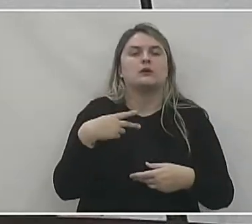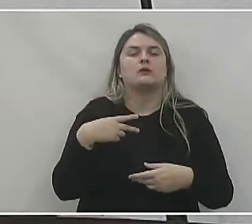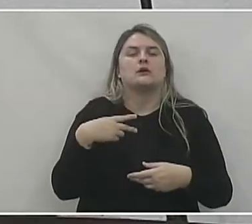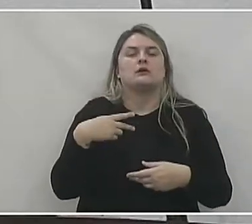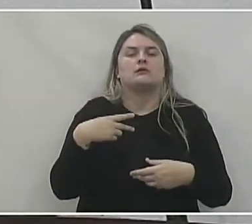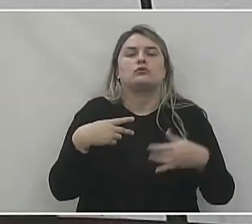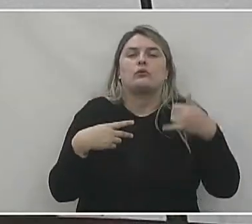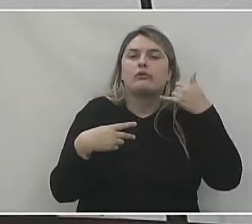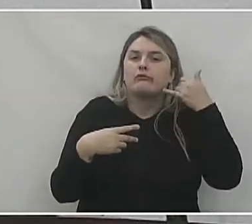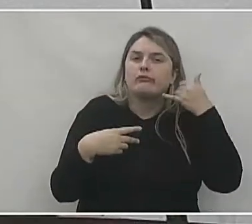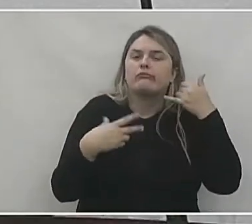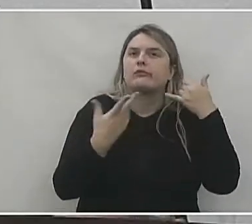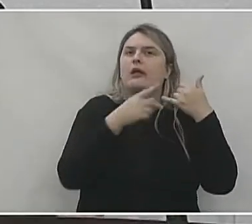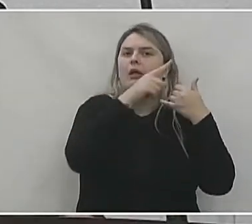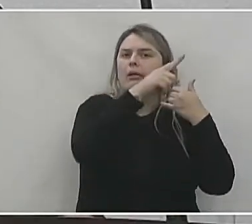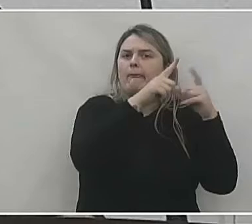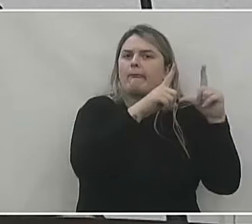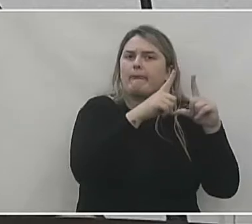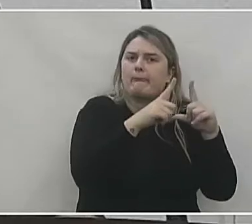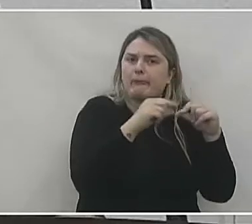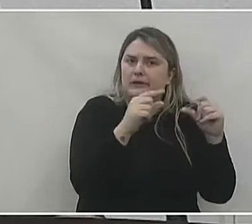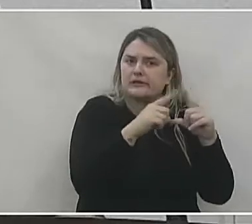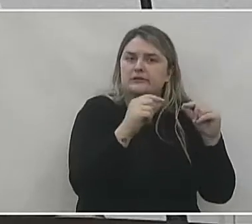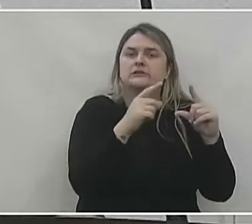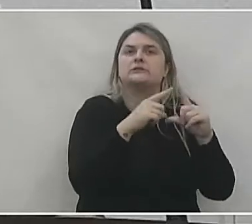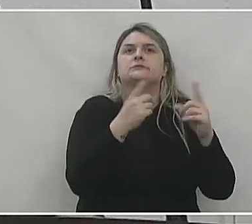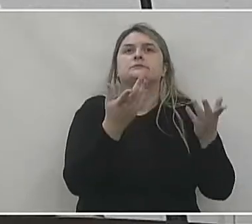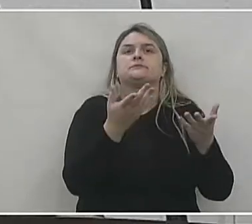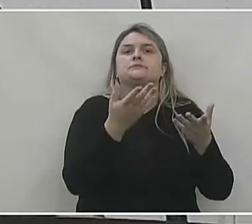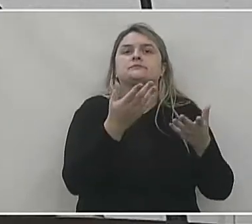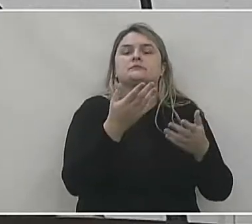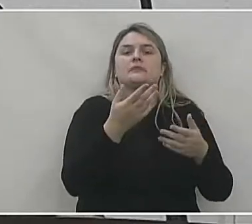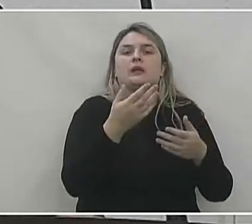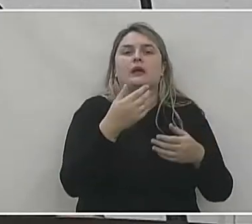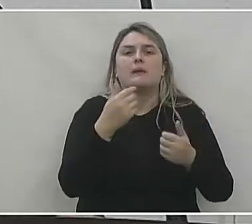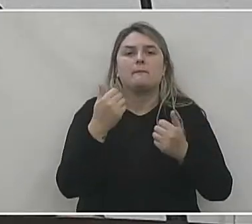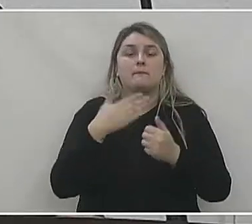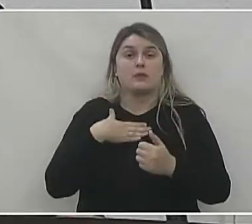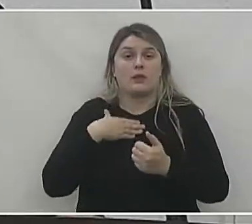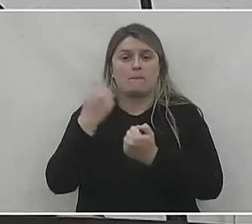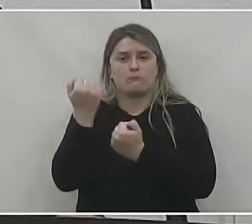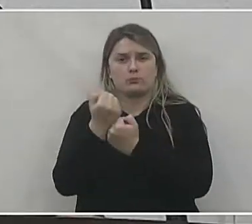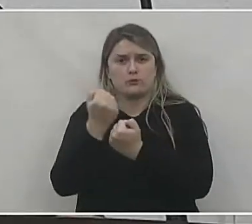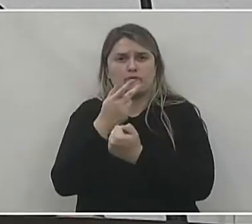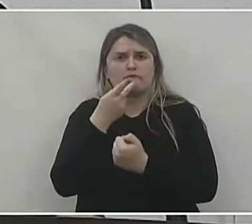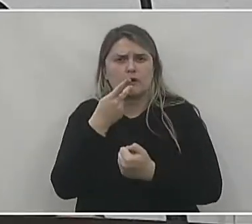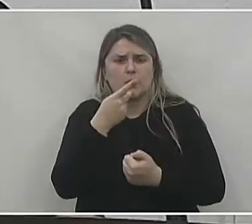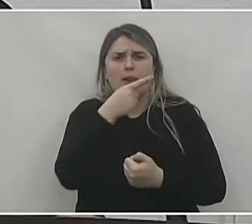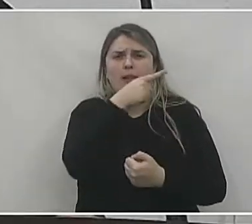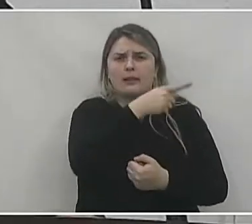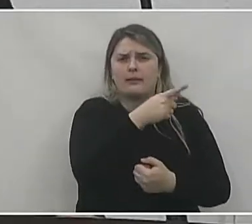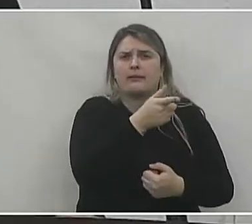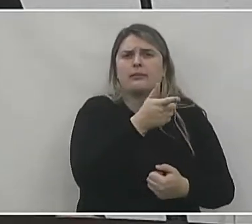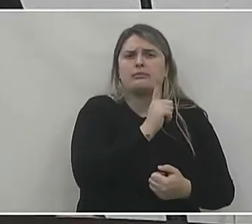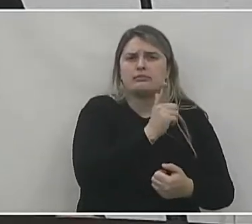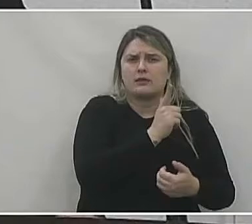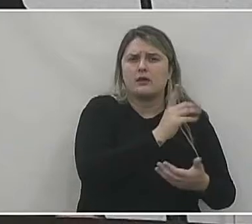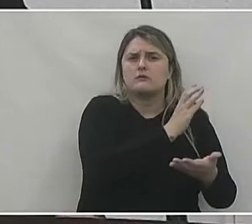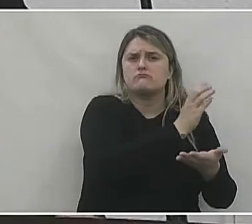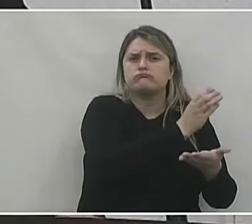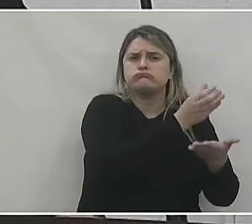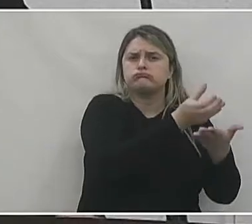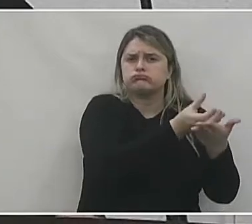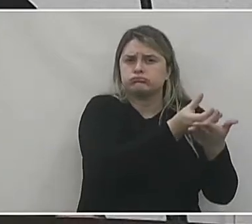de Brasília, onde a minha assessoria dizia que tinha lá